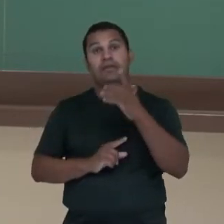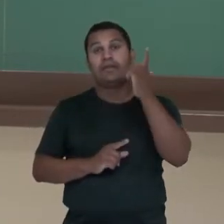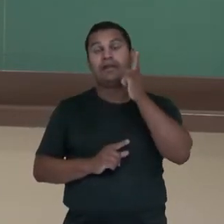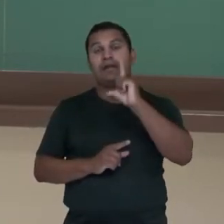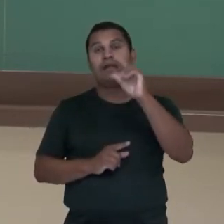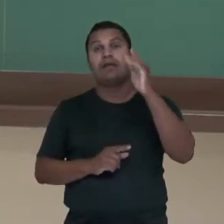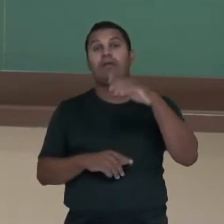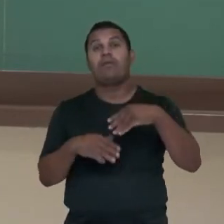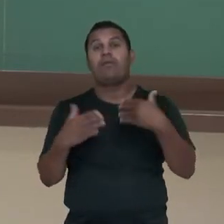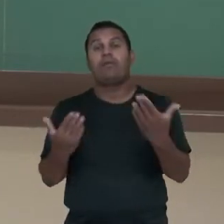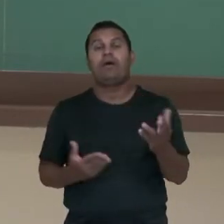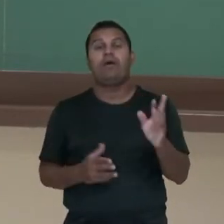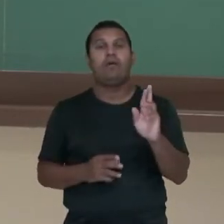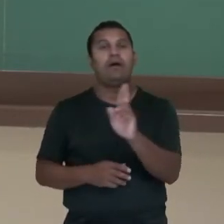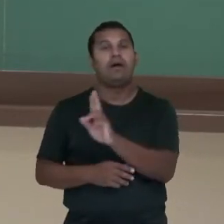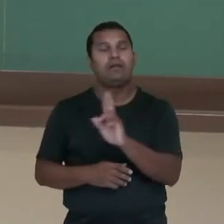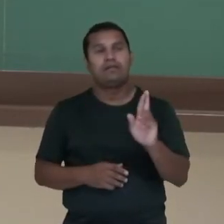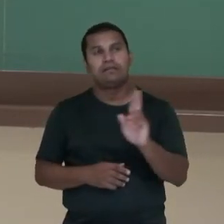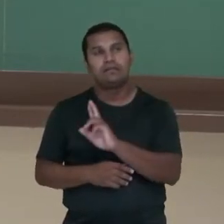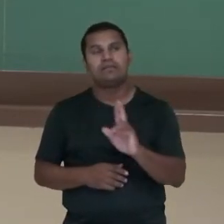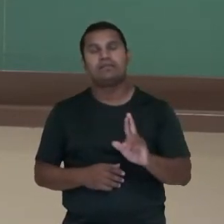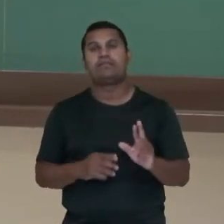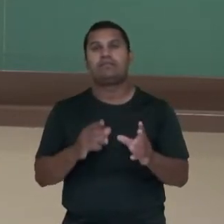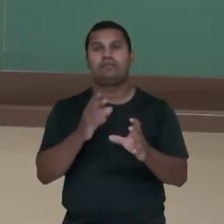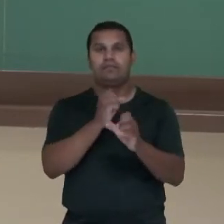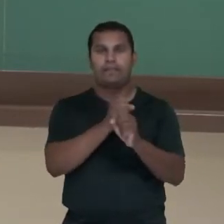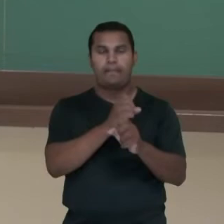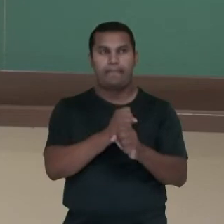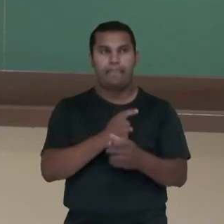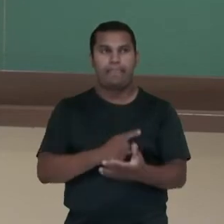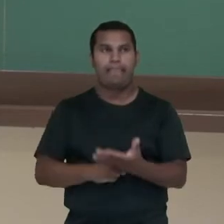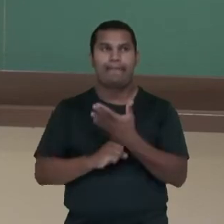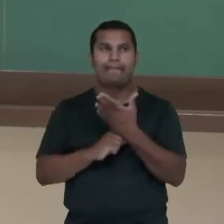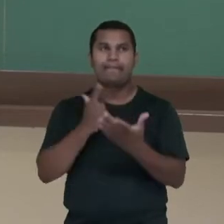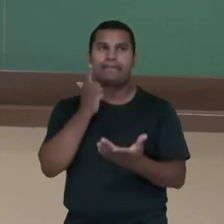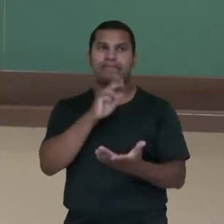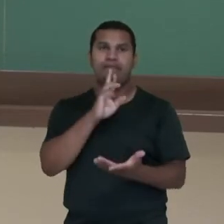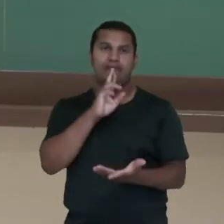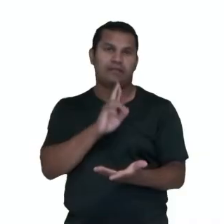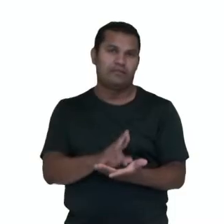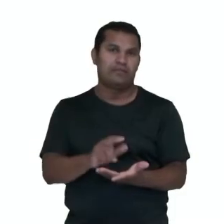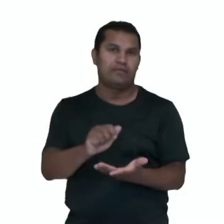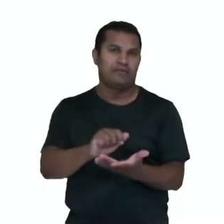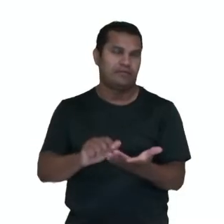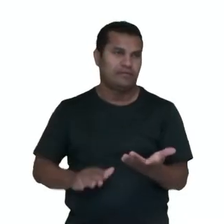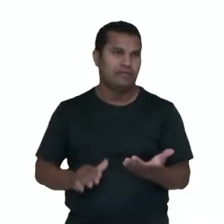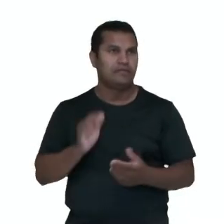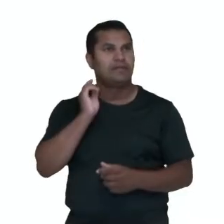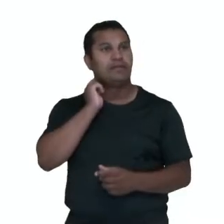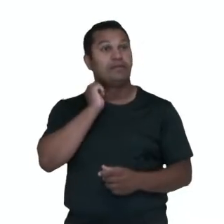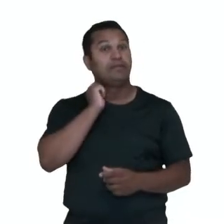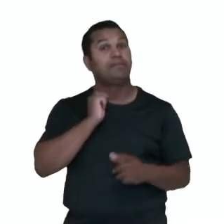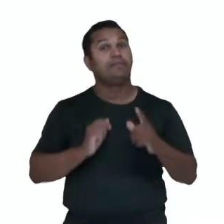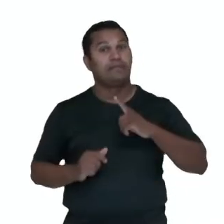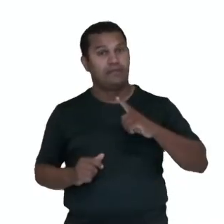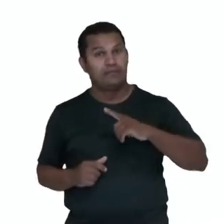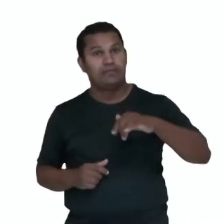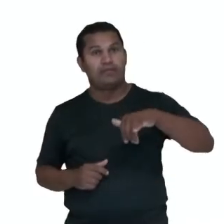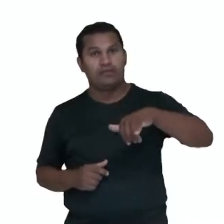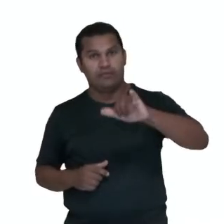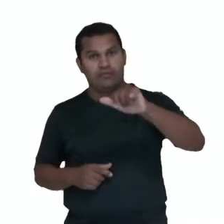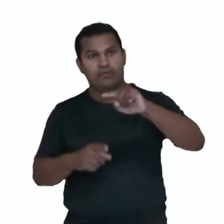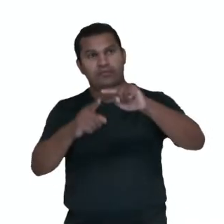aqui, eu tenho um ângulo aqui ó, de 90 graus, então onde vai estar aqui a hipotenusa, porém as informações que eu tenho